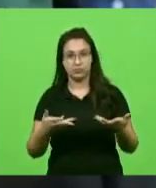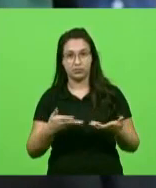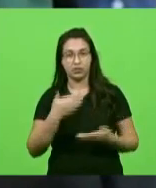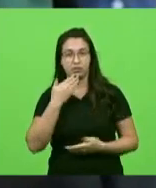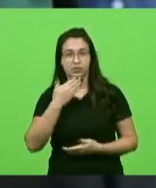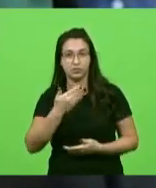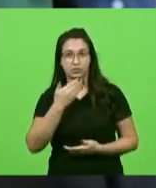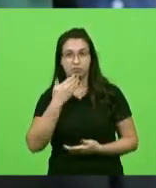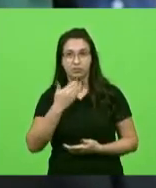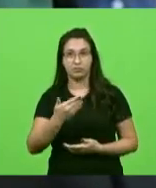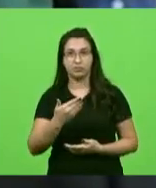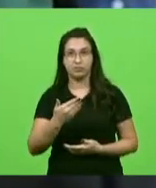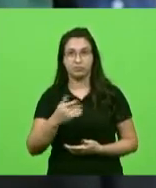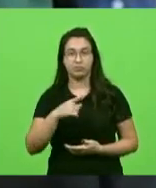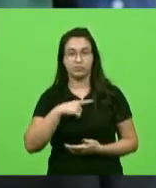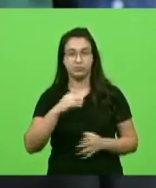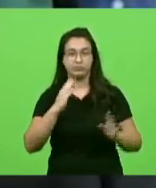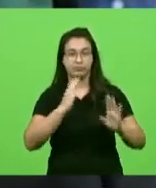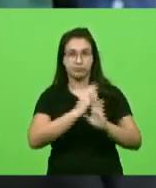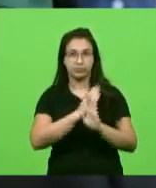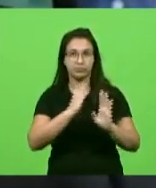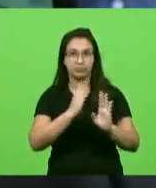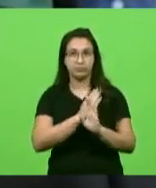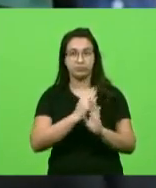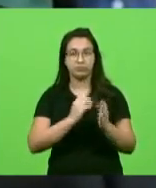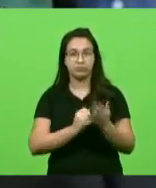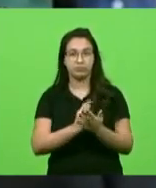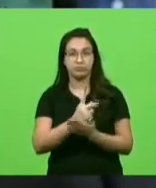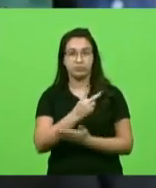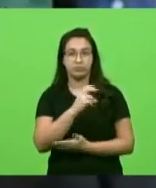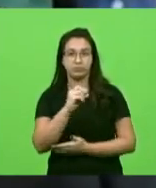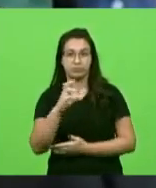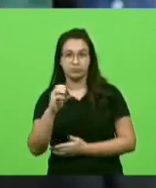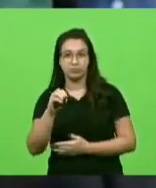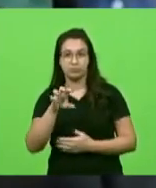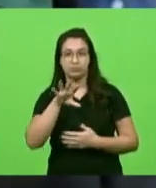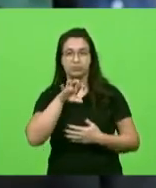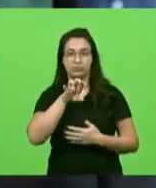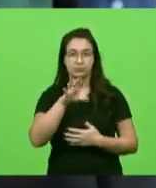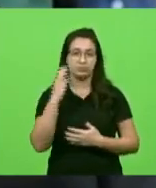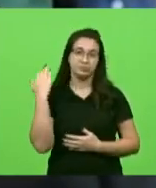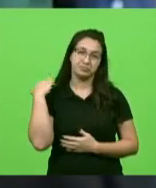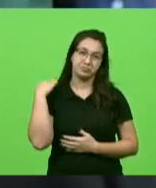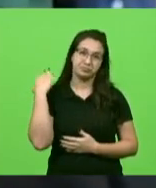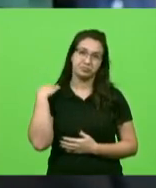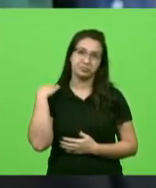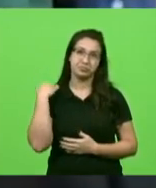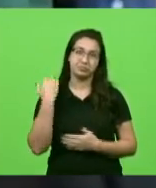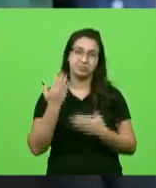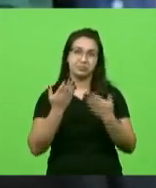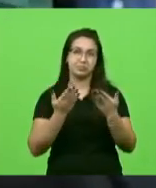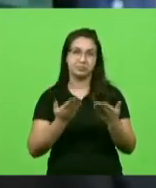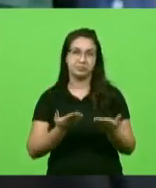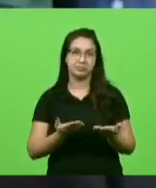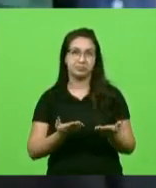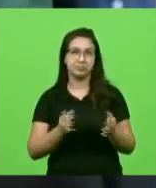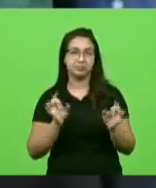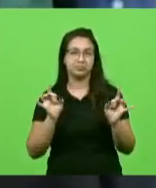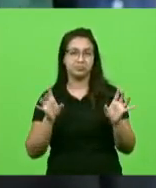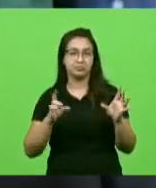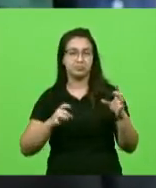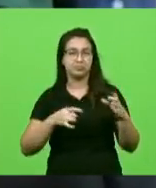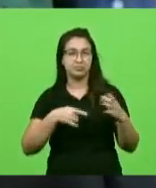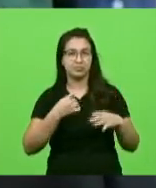demandas que se relação à investigação da compra dos 200 De inspiradores que parte dos deputados em especial da